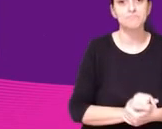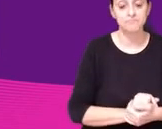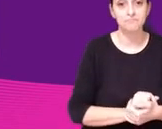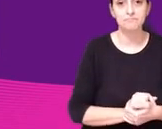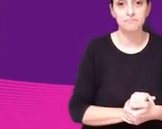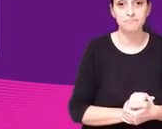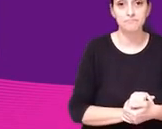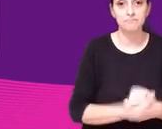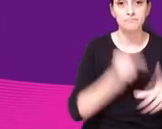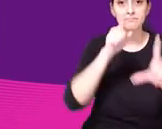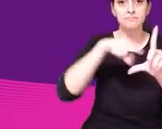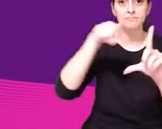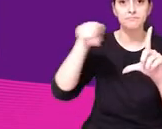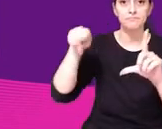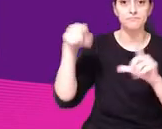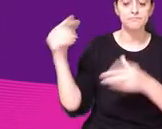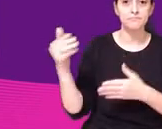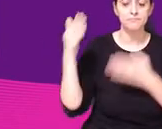Essa mesma...